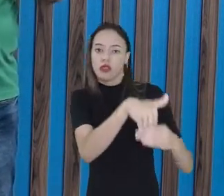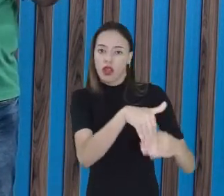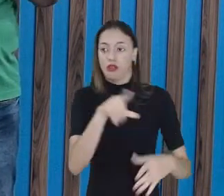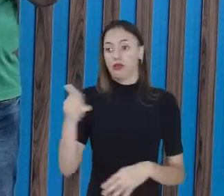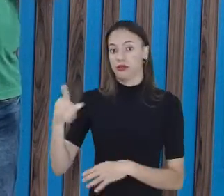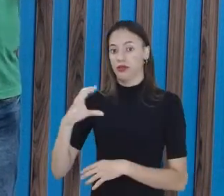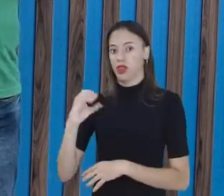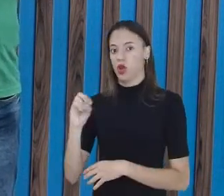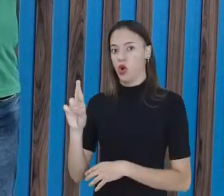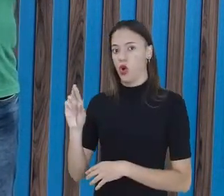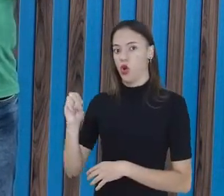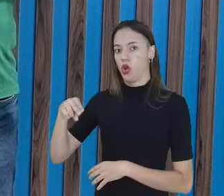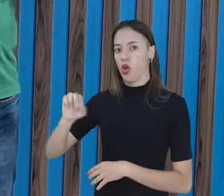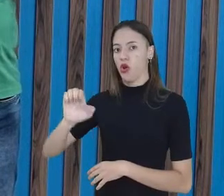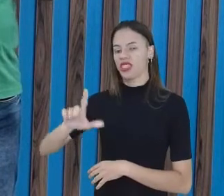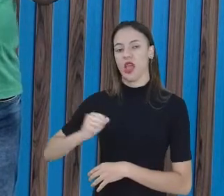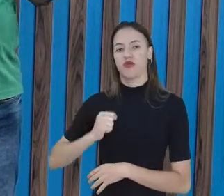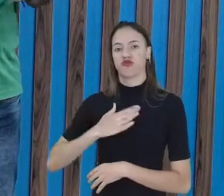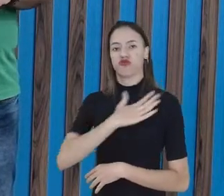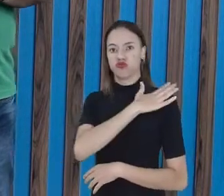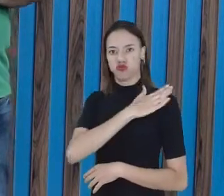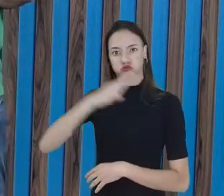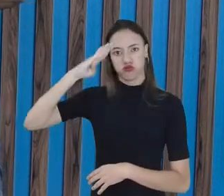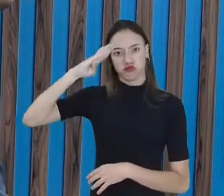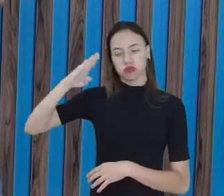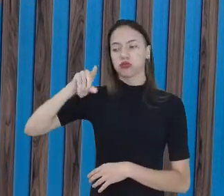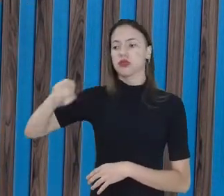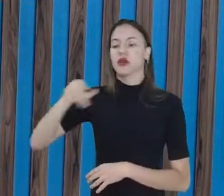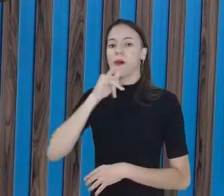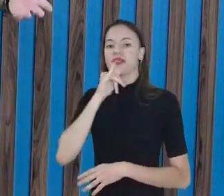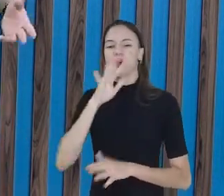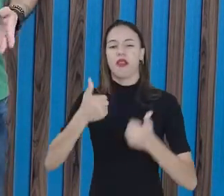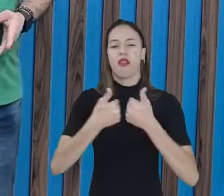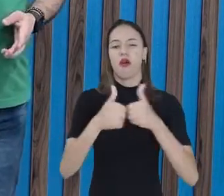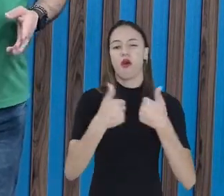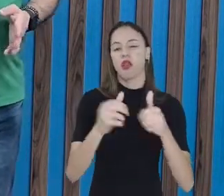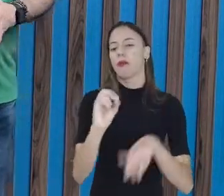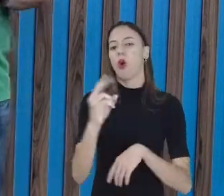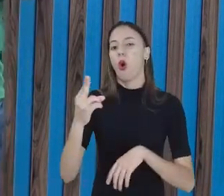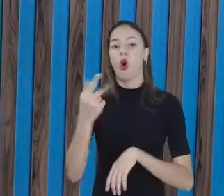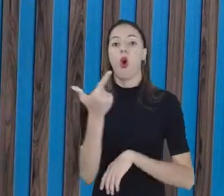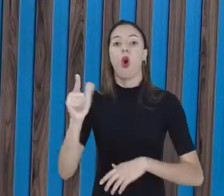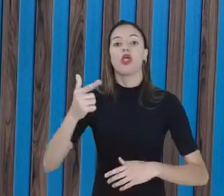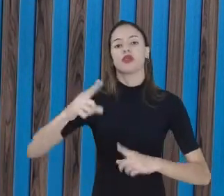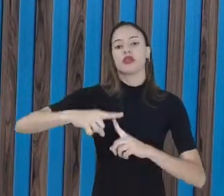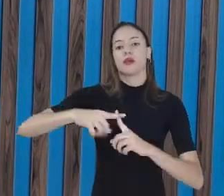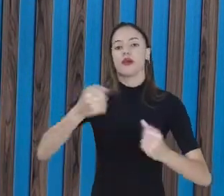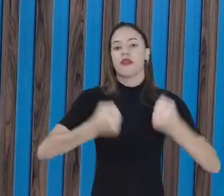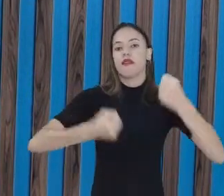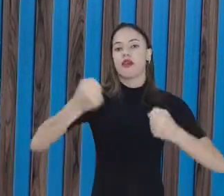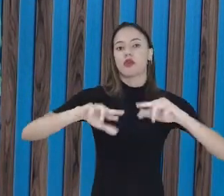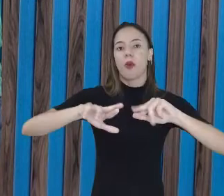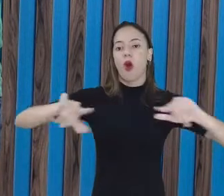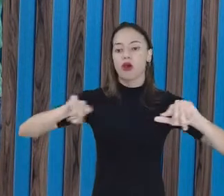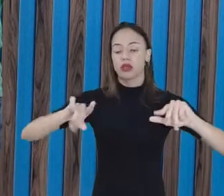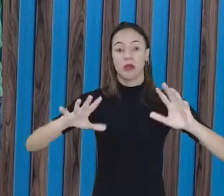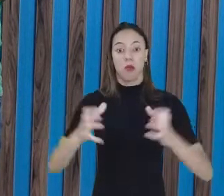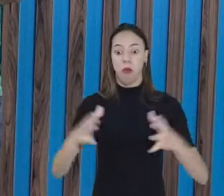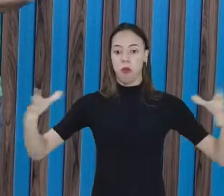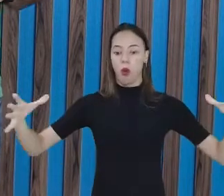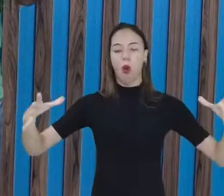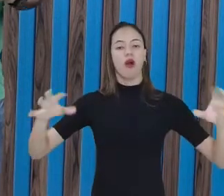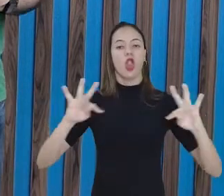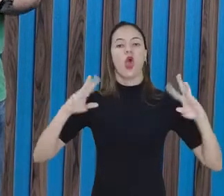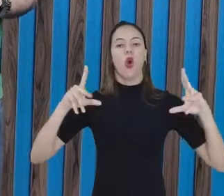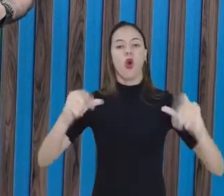esses coronéis, eles pegavam ônibus, né, ou outros transportes maiores para levar todos os funcionários